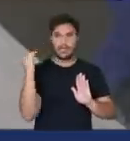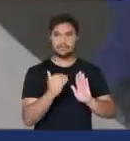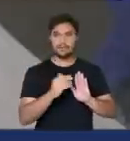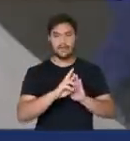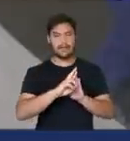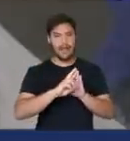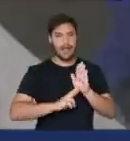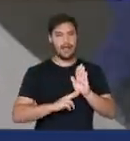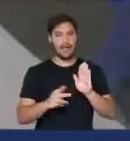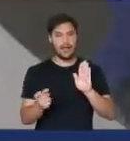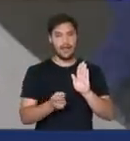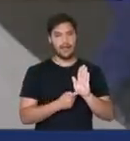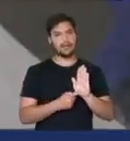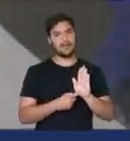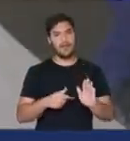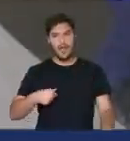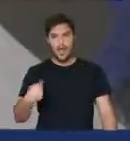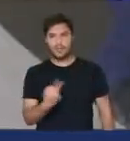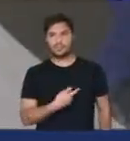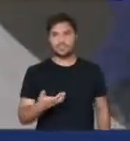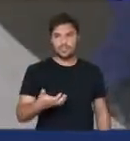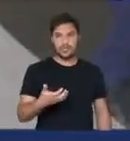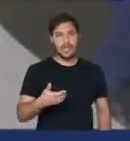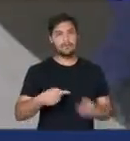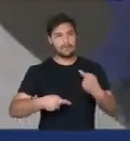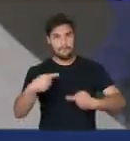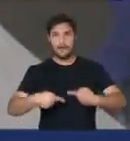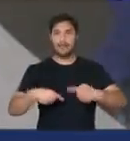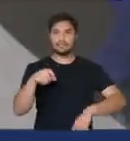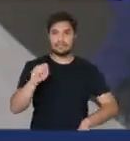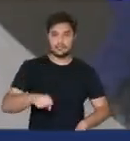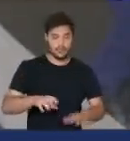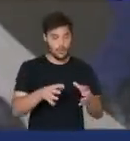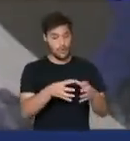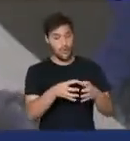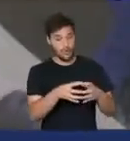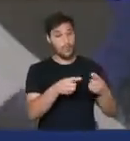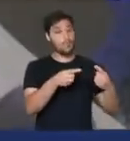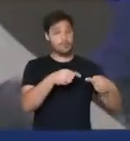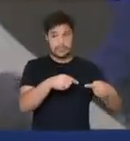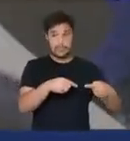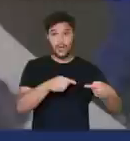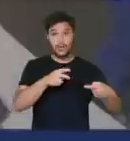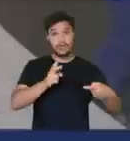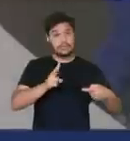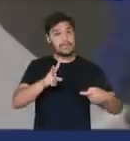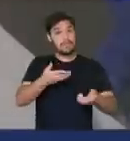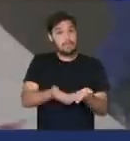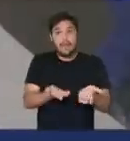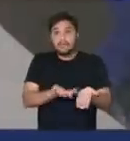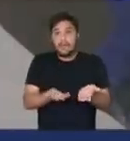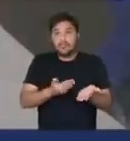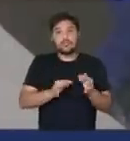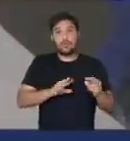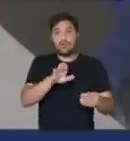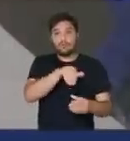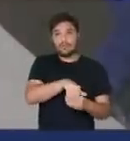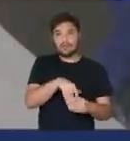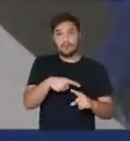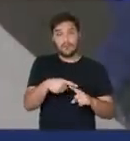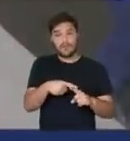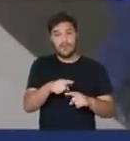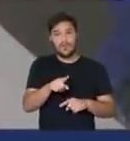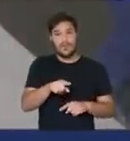respeitado o regimento. Nós queremos aqui fazer o debate, a oposição aqui costumeiramente perde todas as votações, porque nós